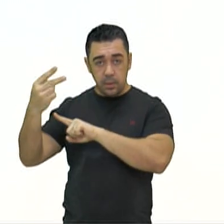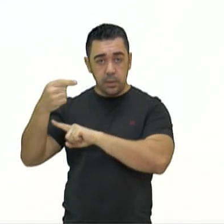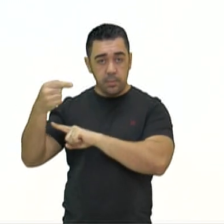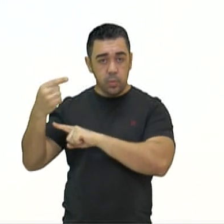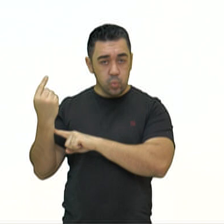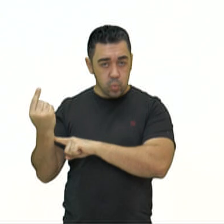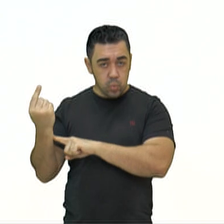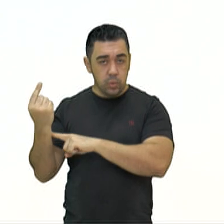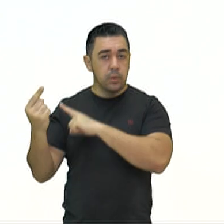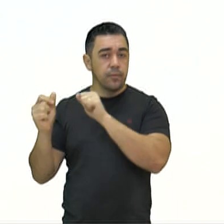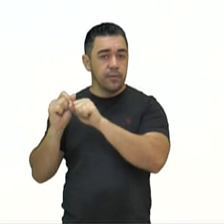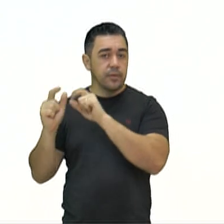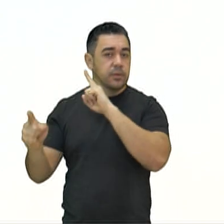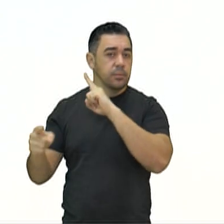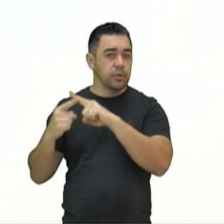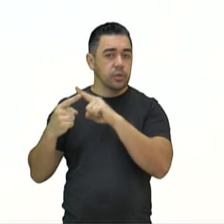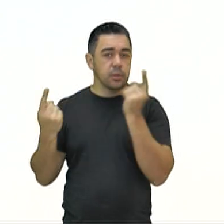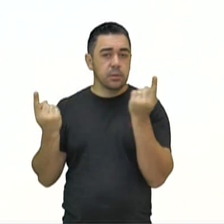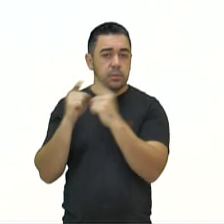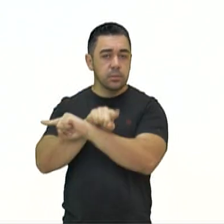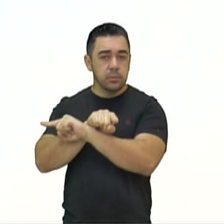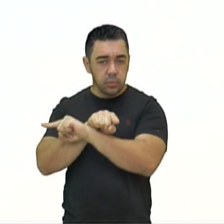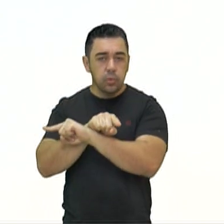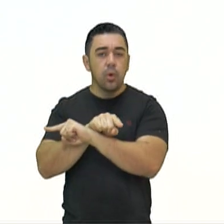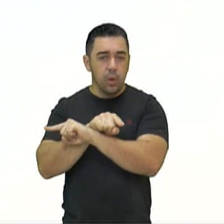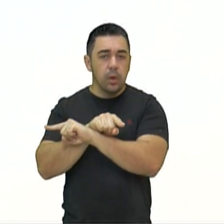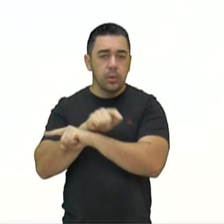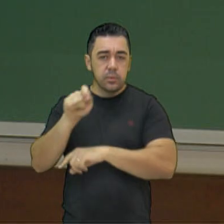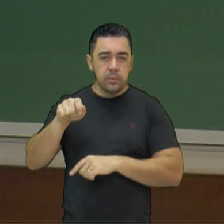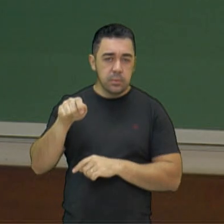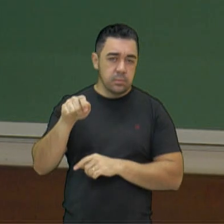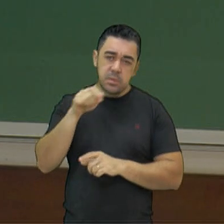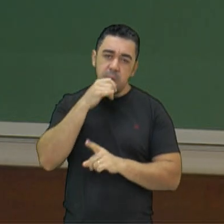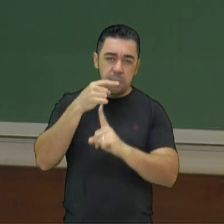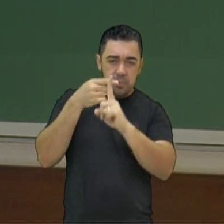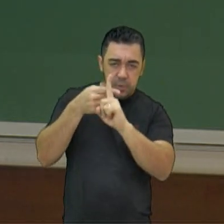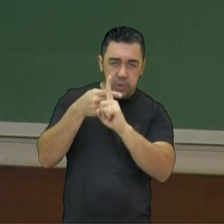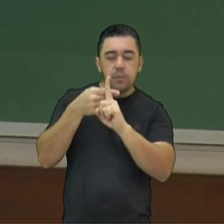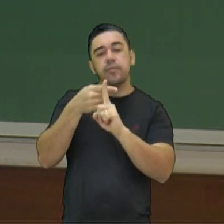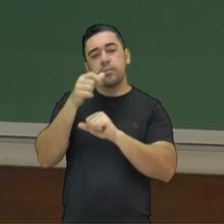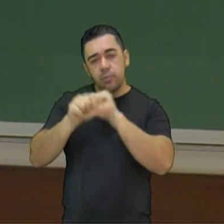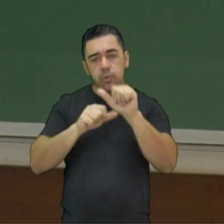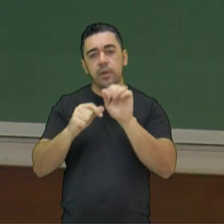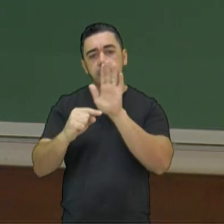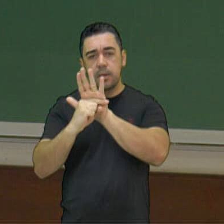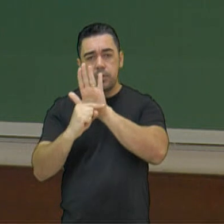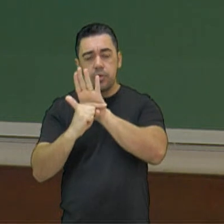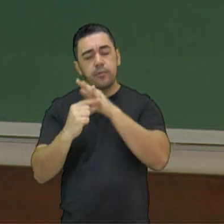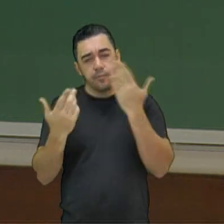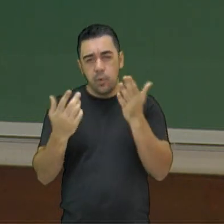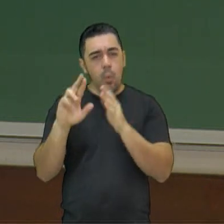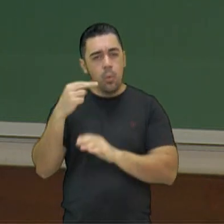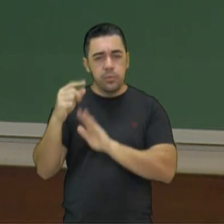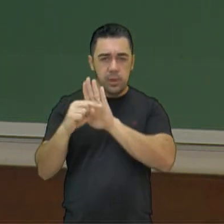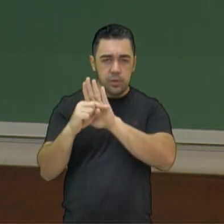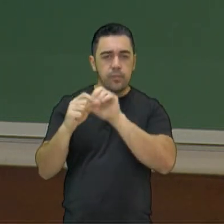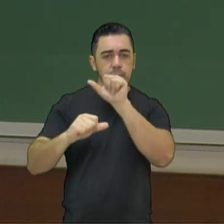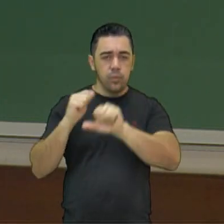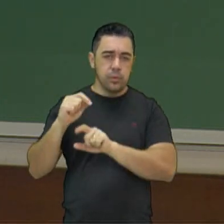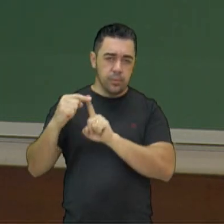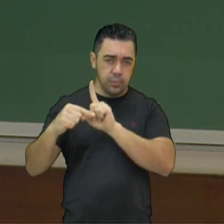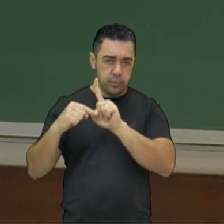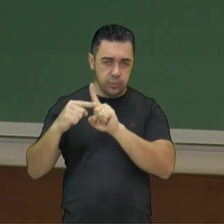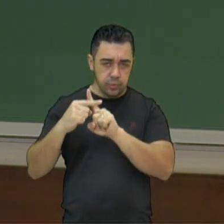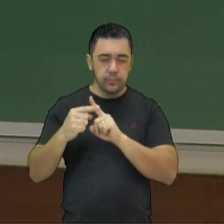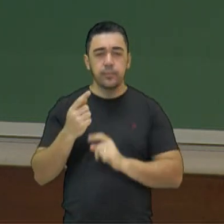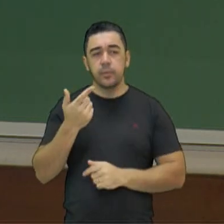e vai trocar o sinal do último termo, ou seja, aquele termo que está acompanhado do I ao quadrado. Então, os demais eu